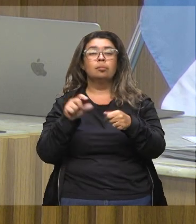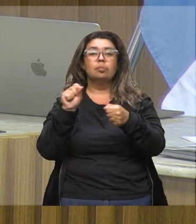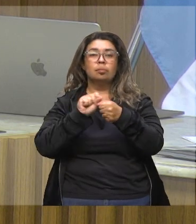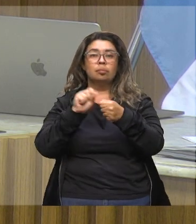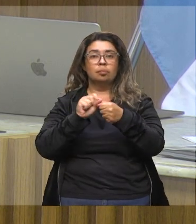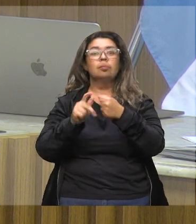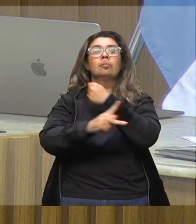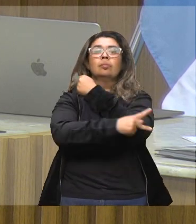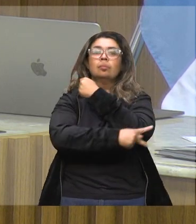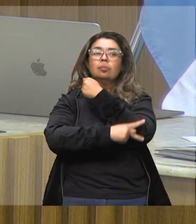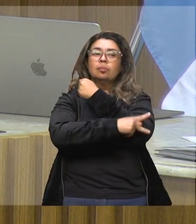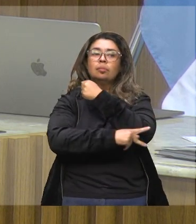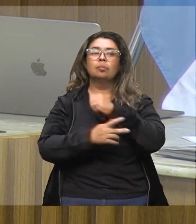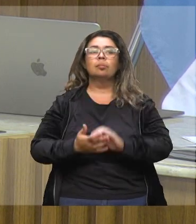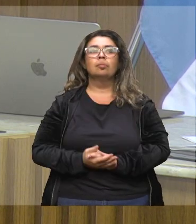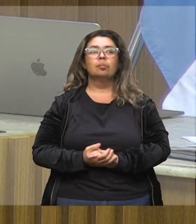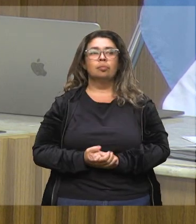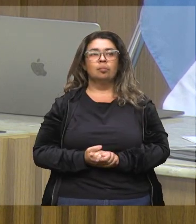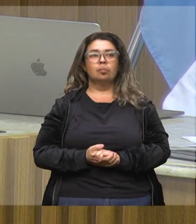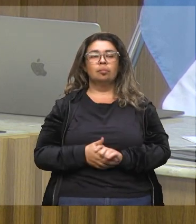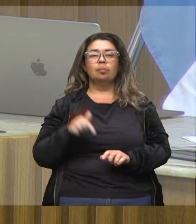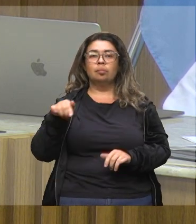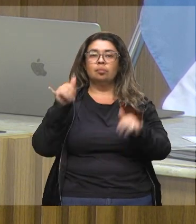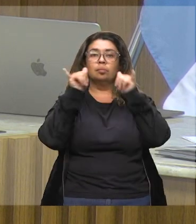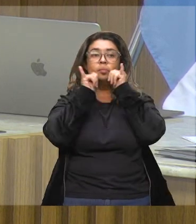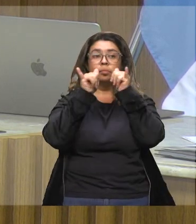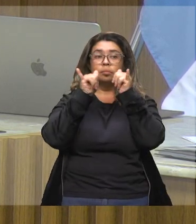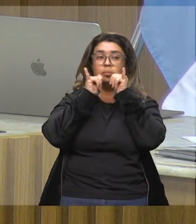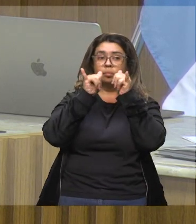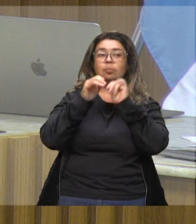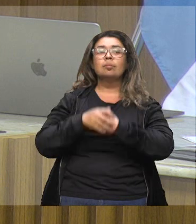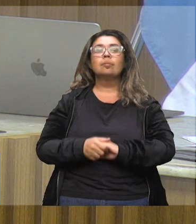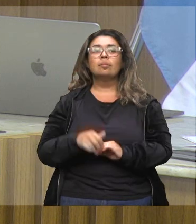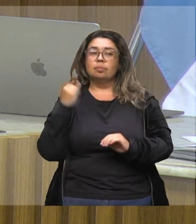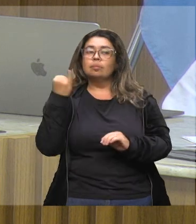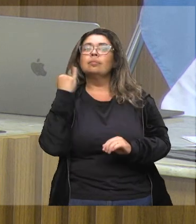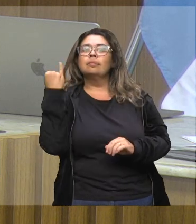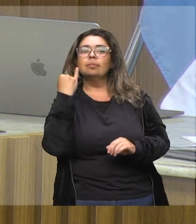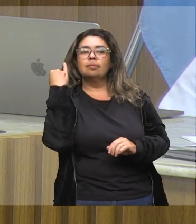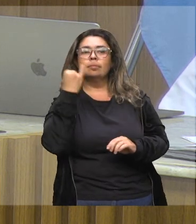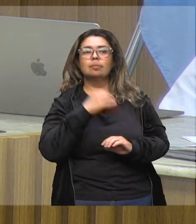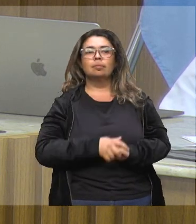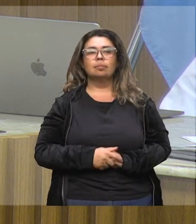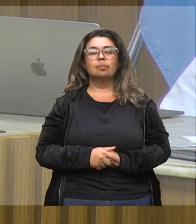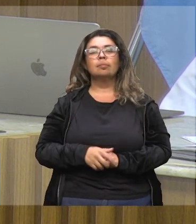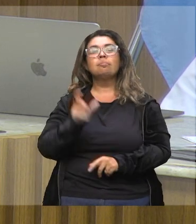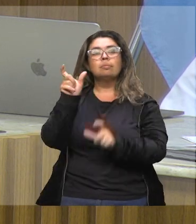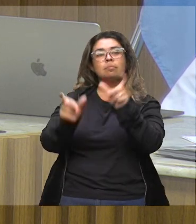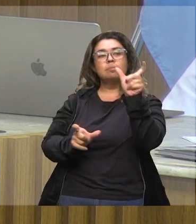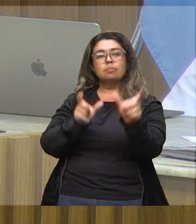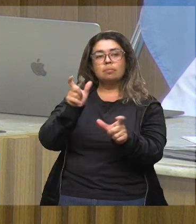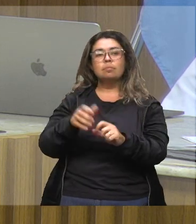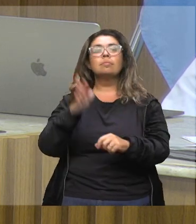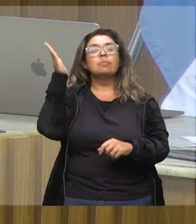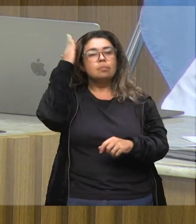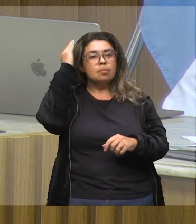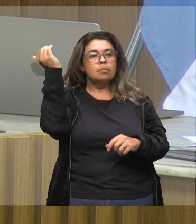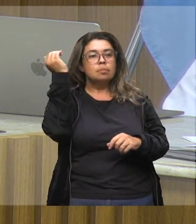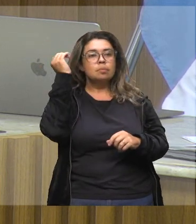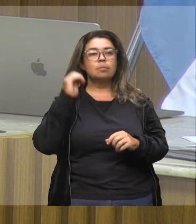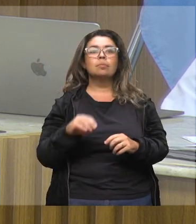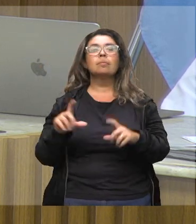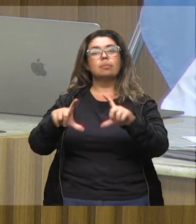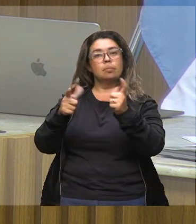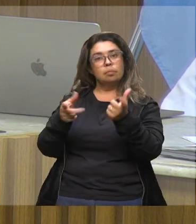nesses parques. Essas informações são muito importantes para que a população ela saiba aonde